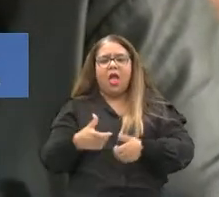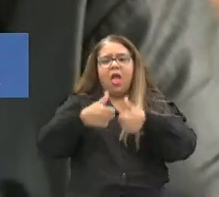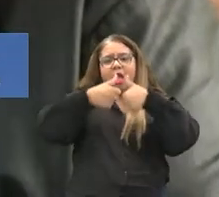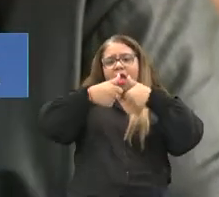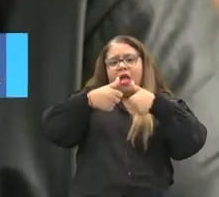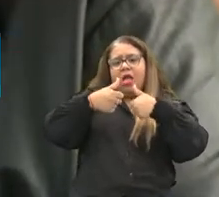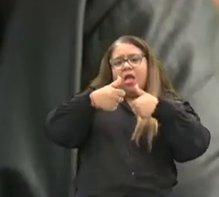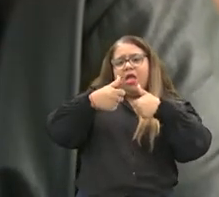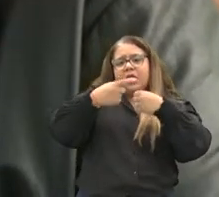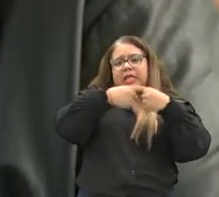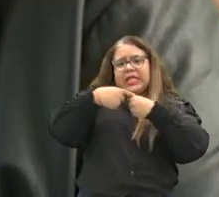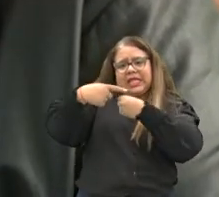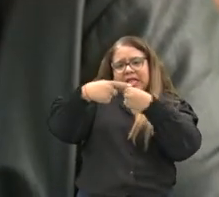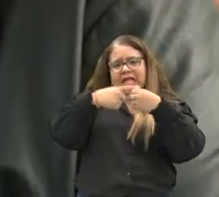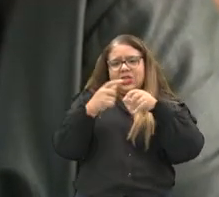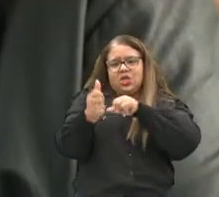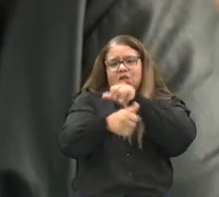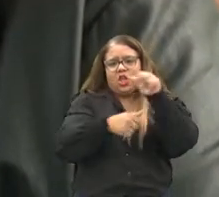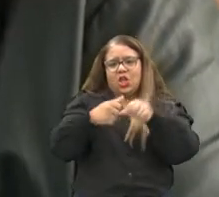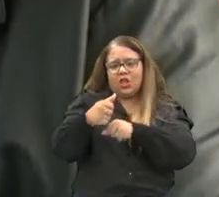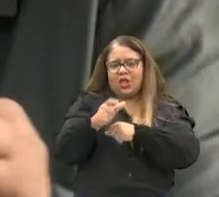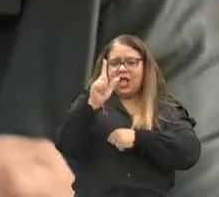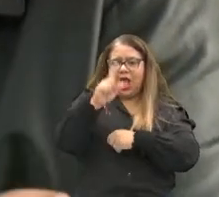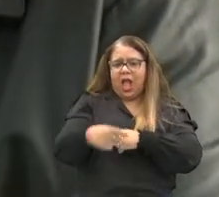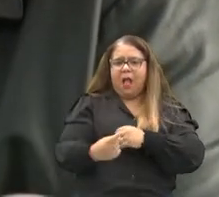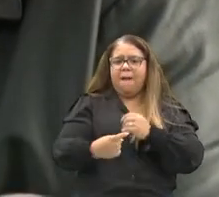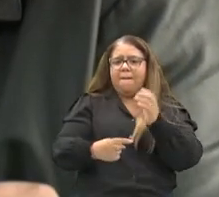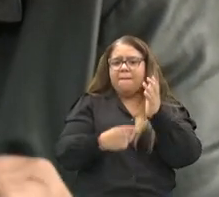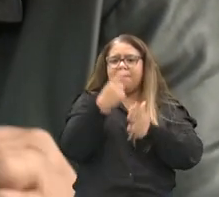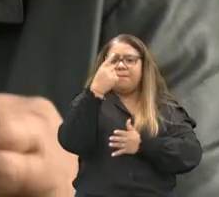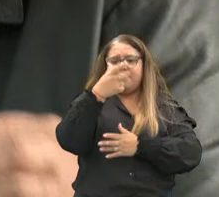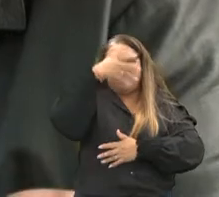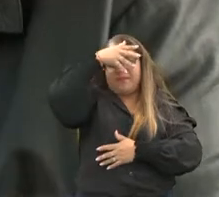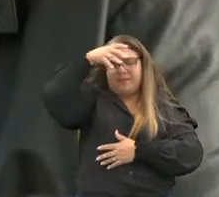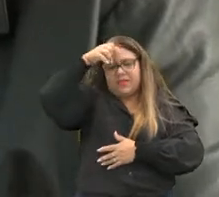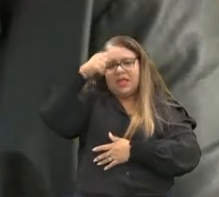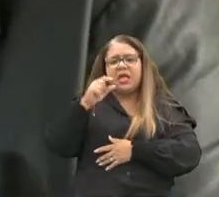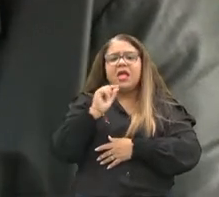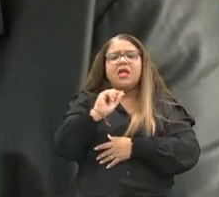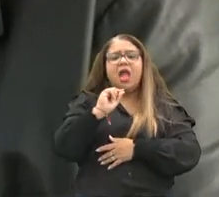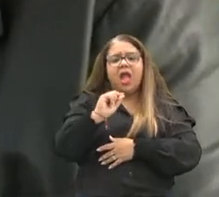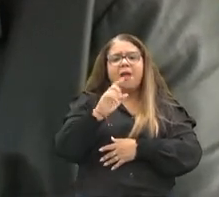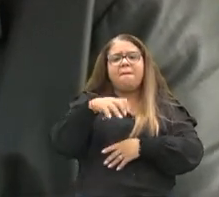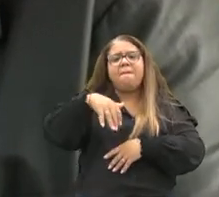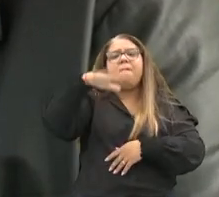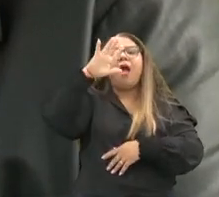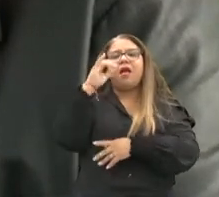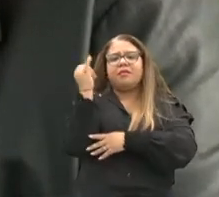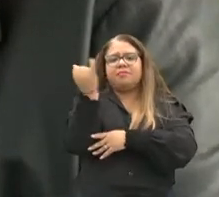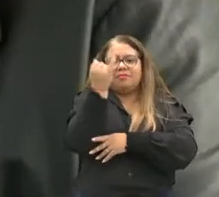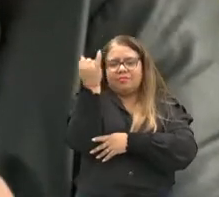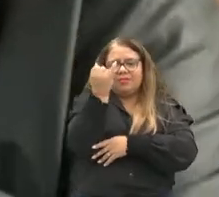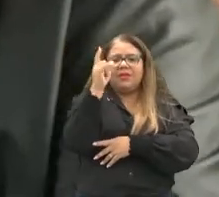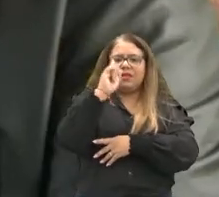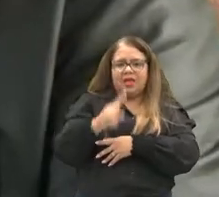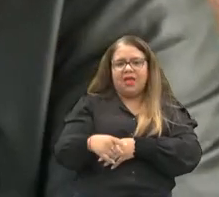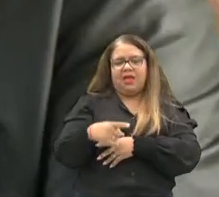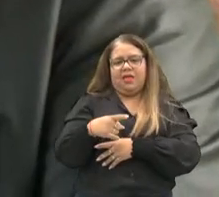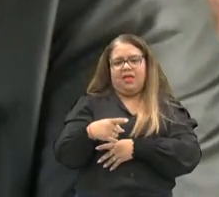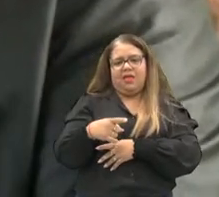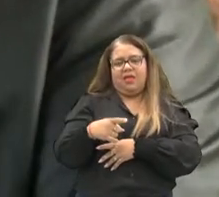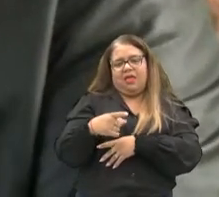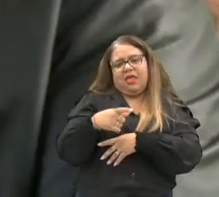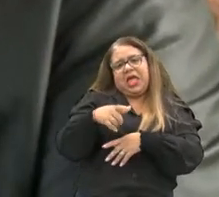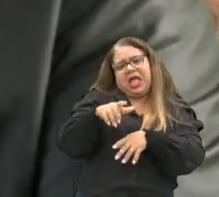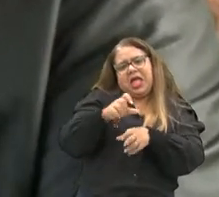capital de Mato Grosso, num período em que disputava-se quem era a cidade mais importante para ser capital de Mato Grosso. Isso estou falando da década